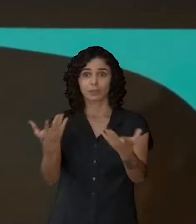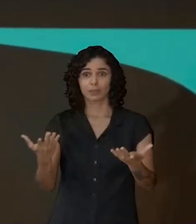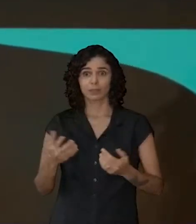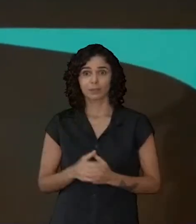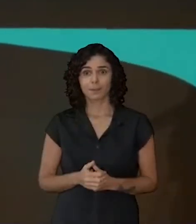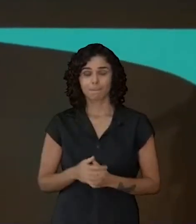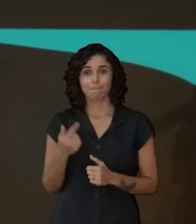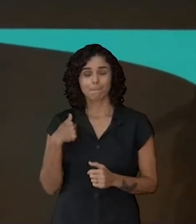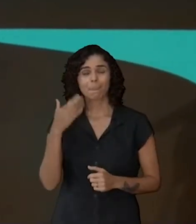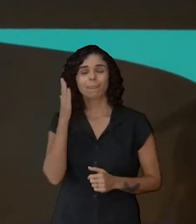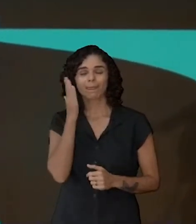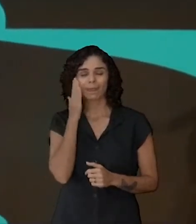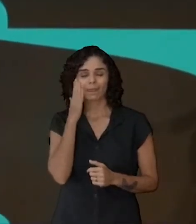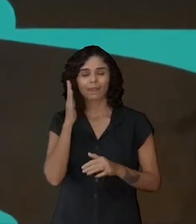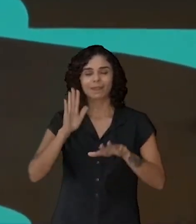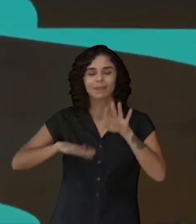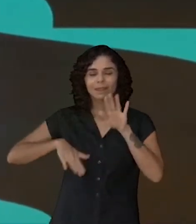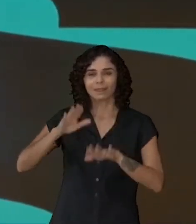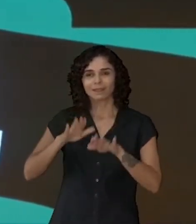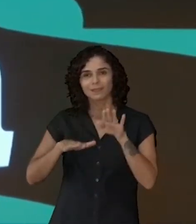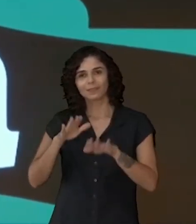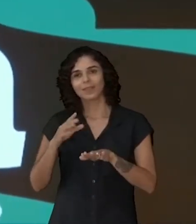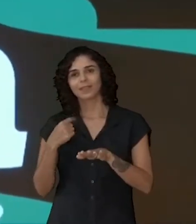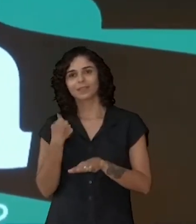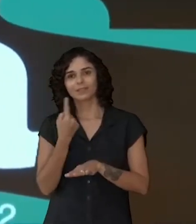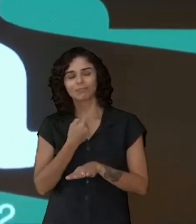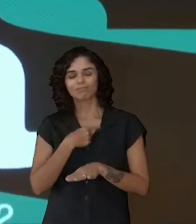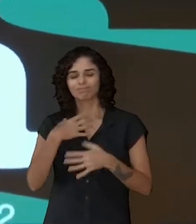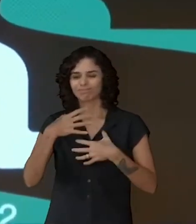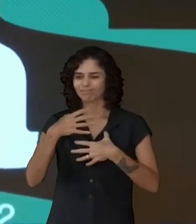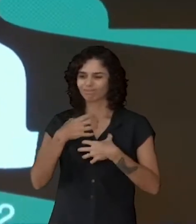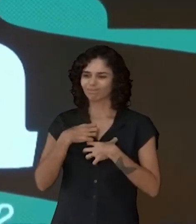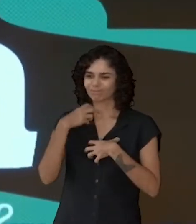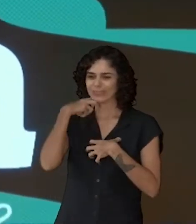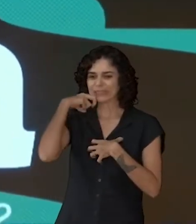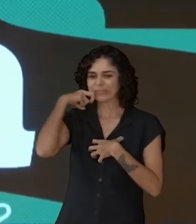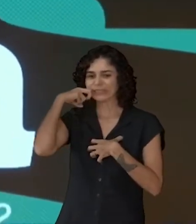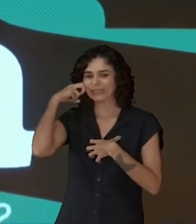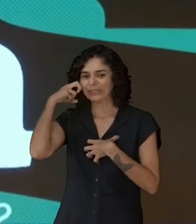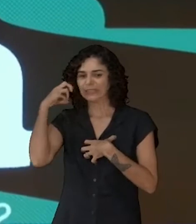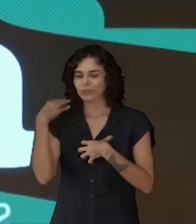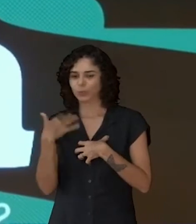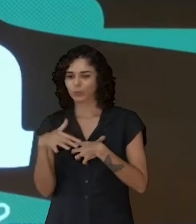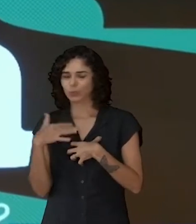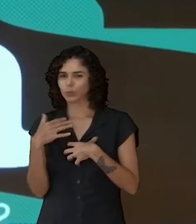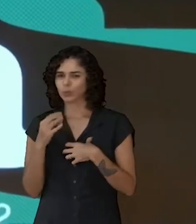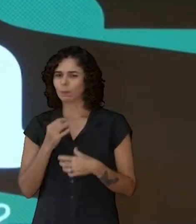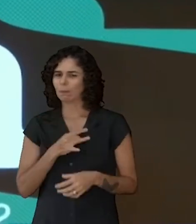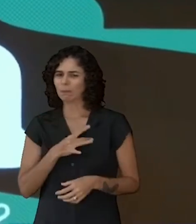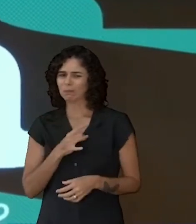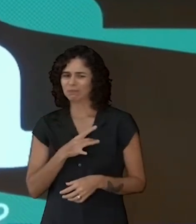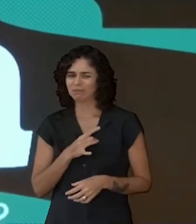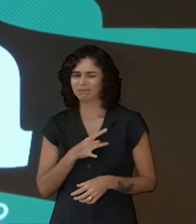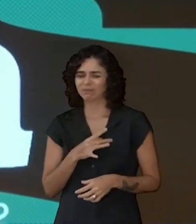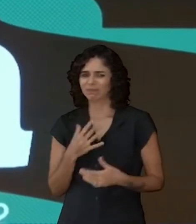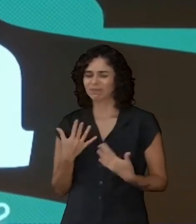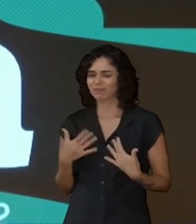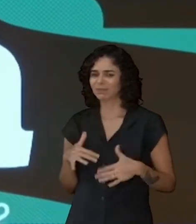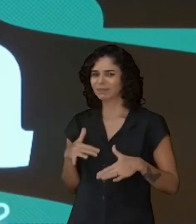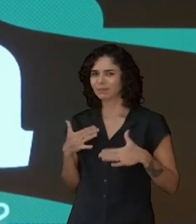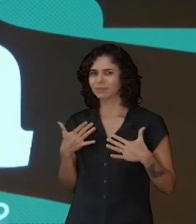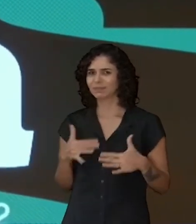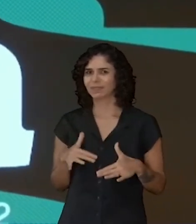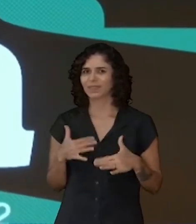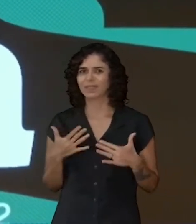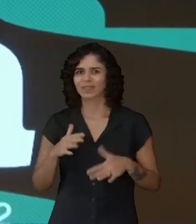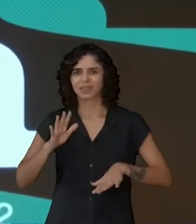E eu sei que às vezes a gente fica um pouco intimidado. Às vezes a gente tem medo, às vezes a gente acha que a